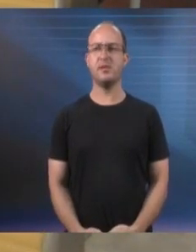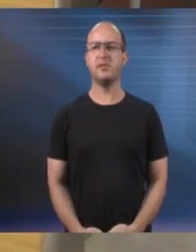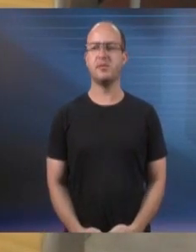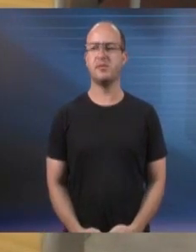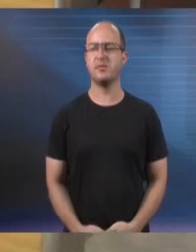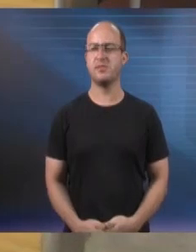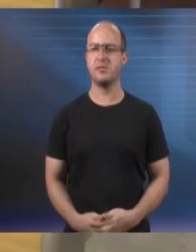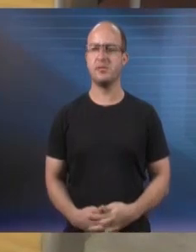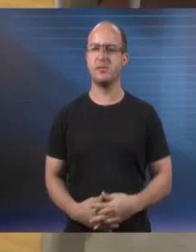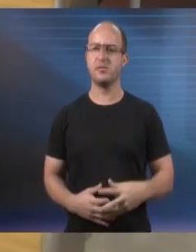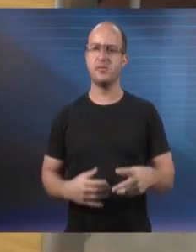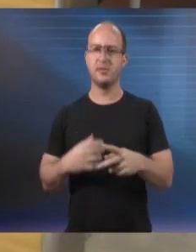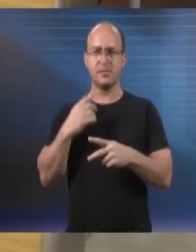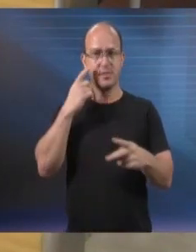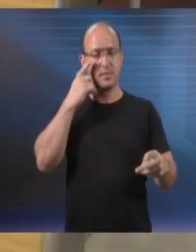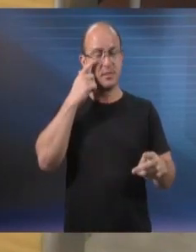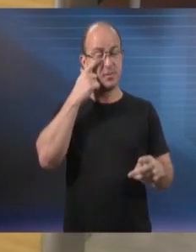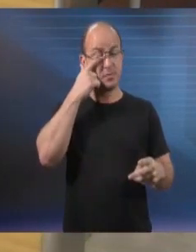Senhor presidente,